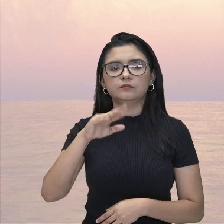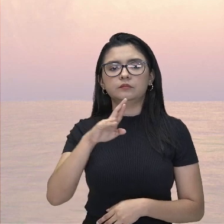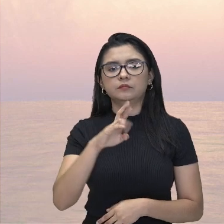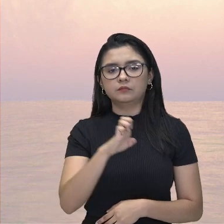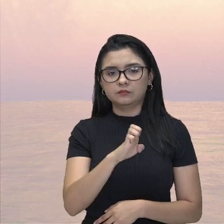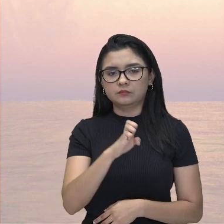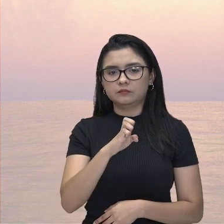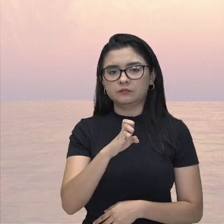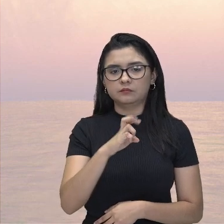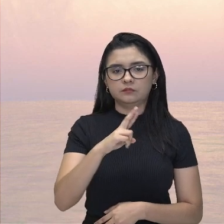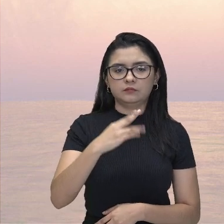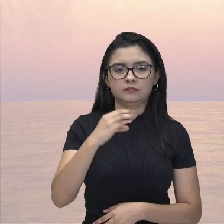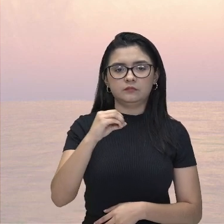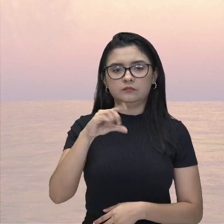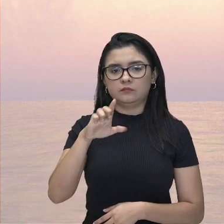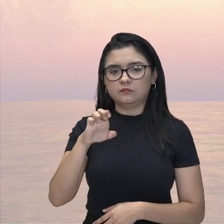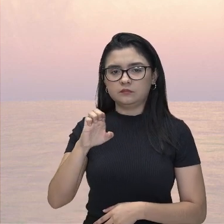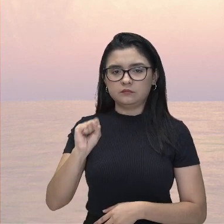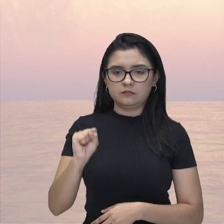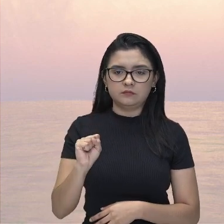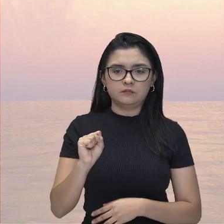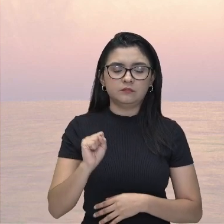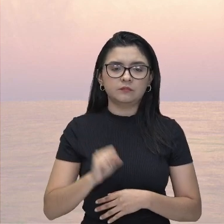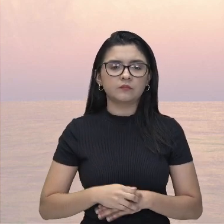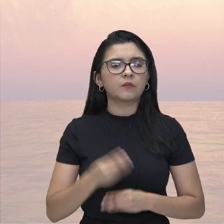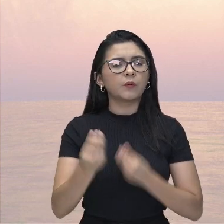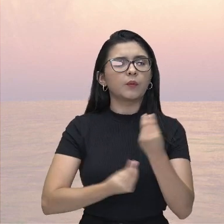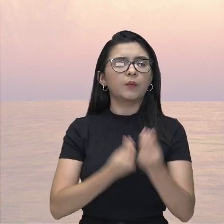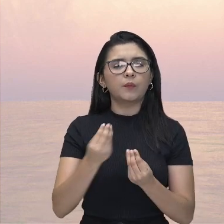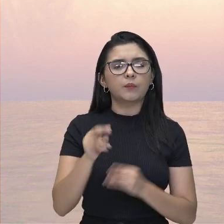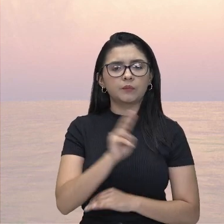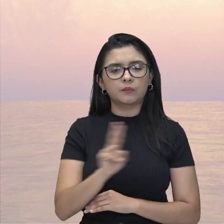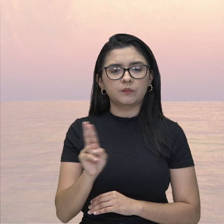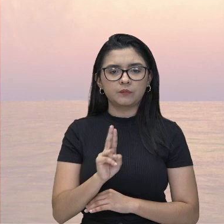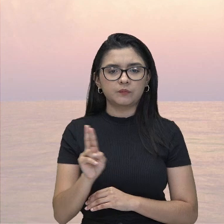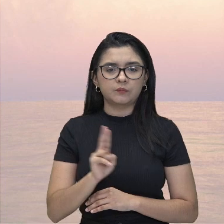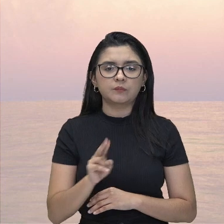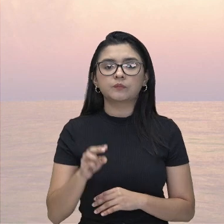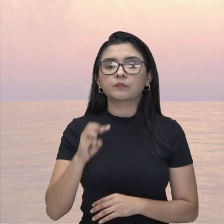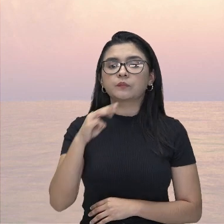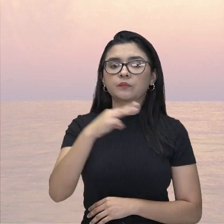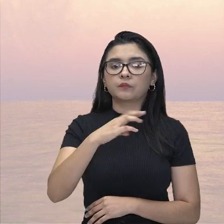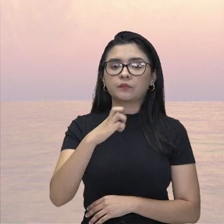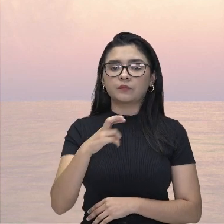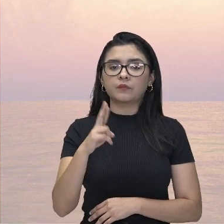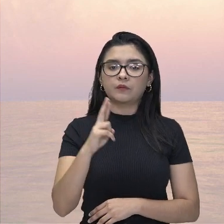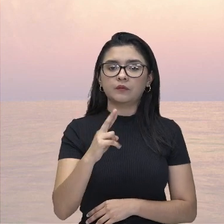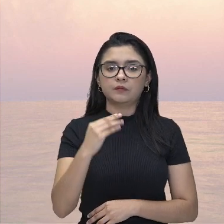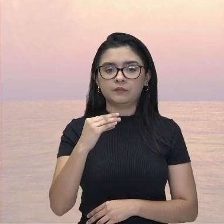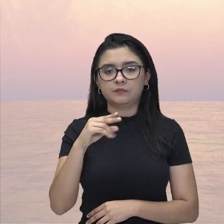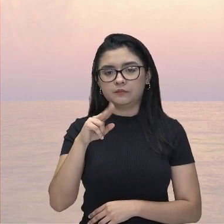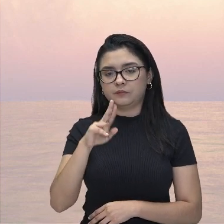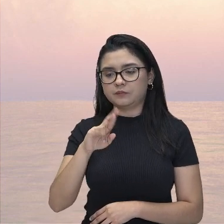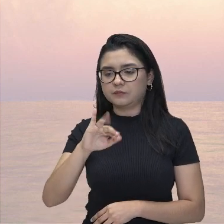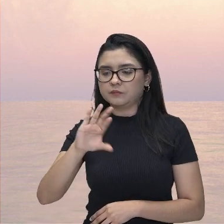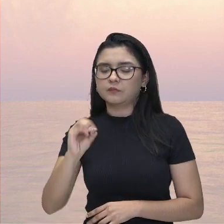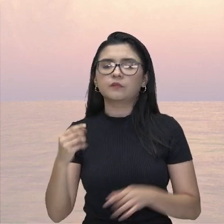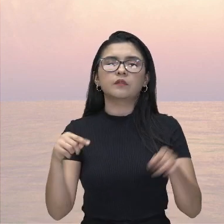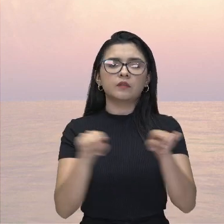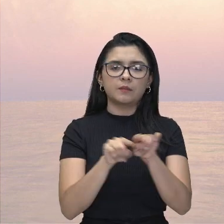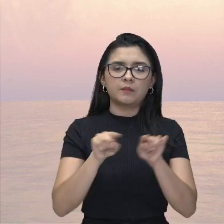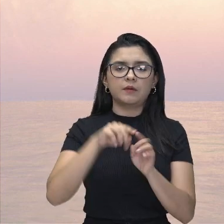Dios del comercio como Sea este Dios Mercurio tamb planeta